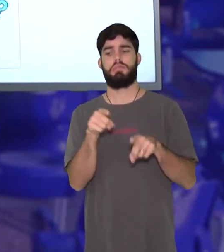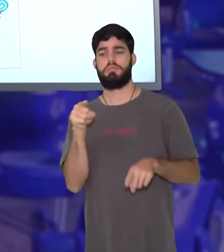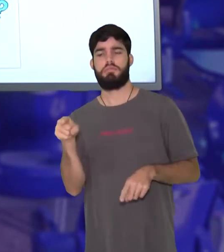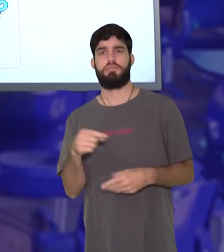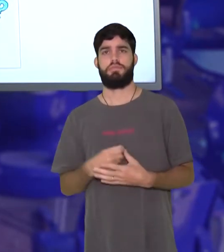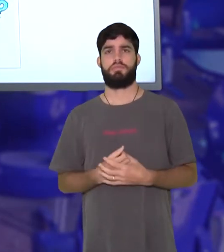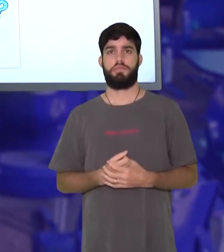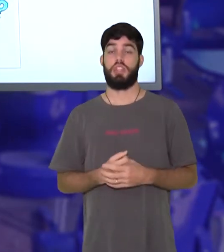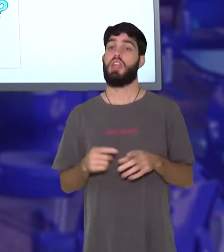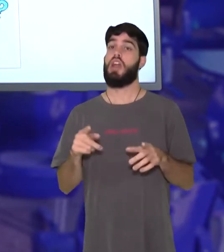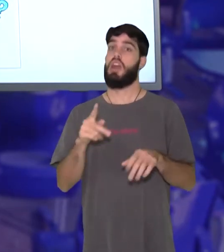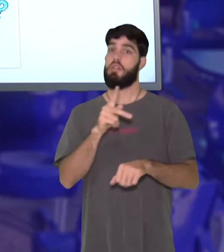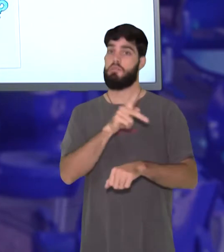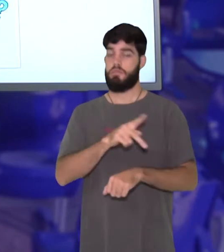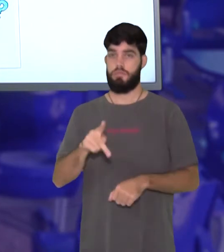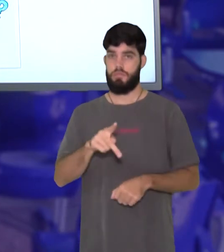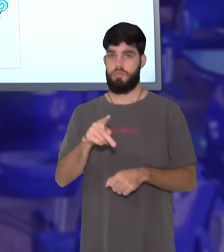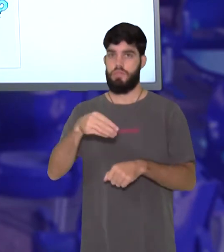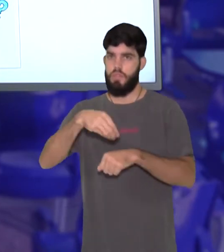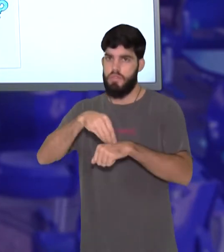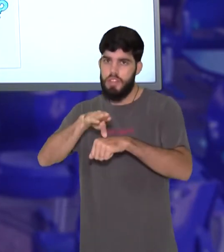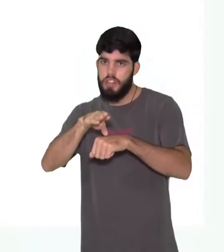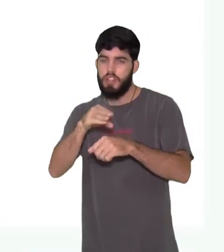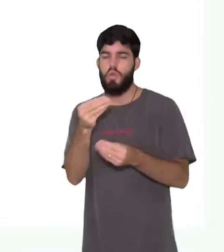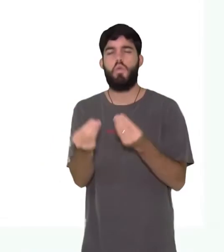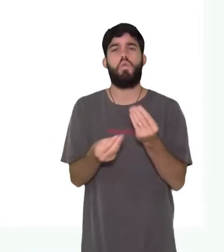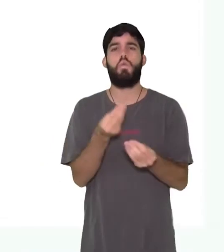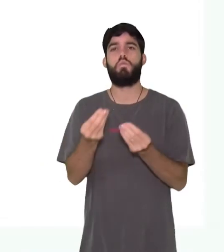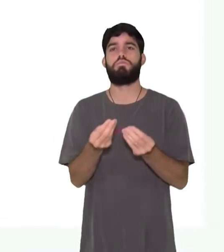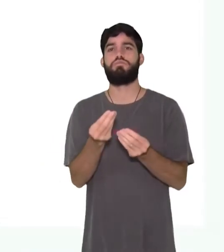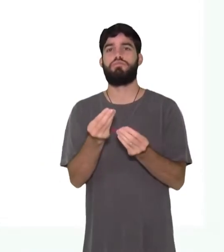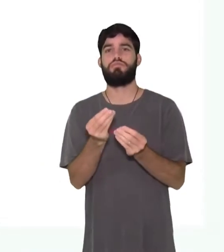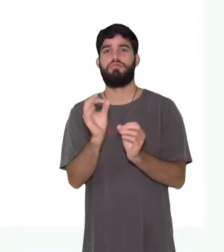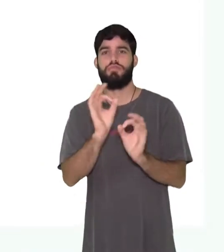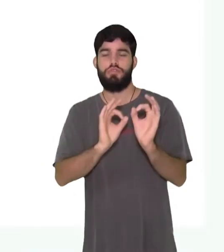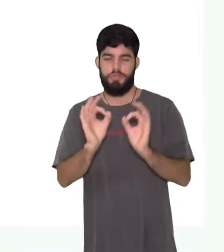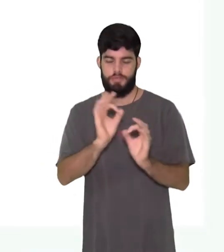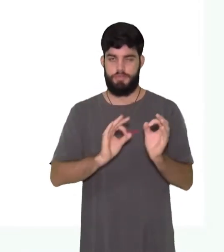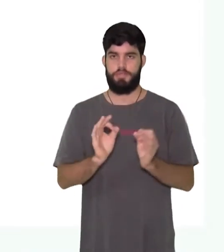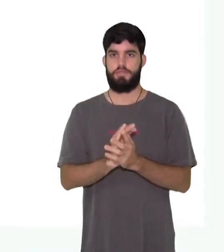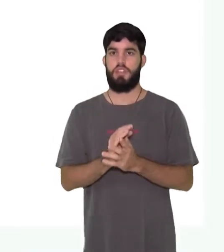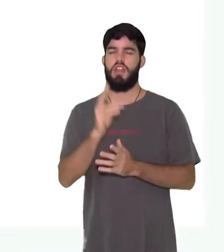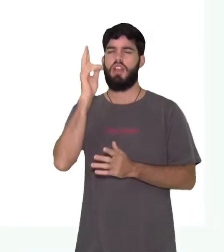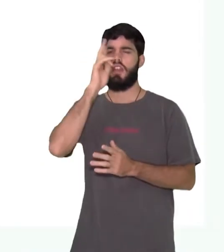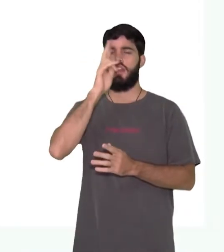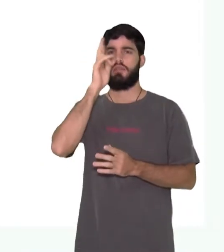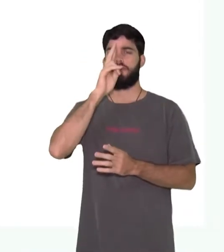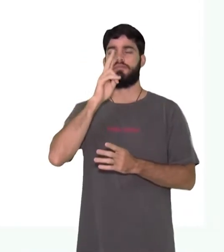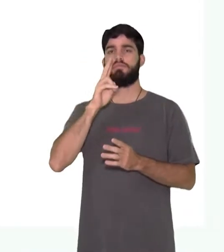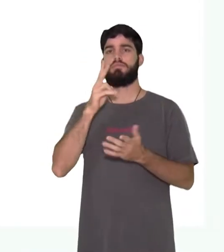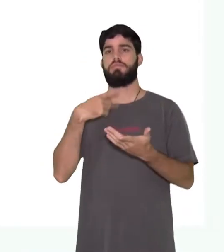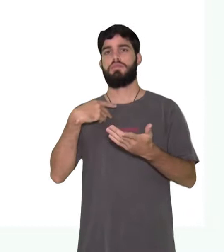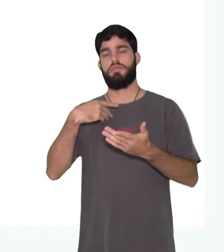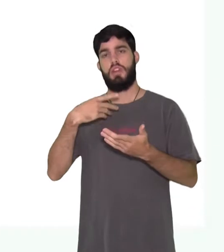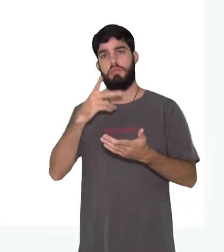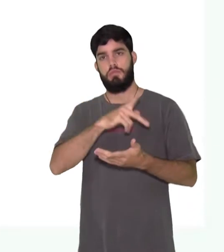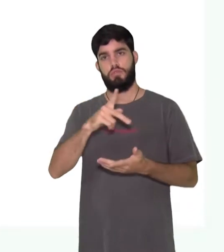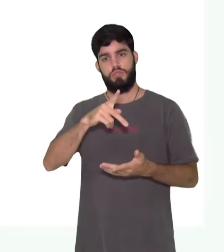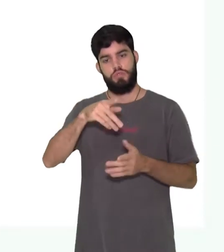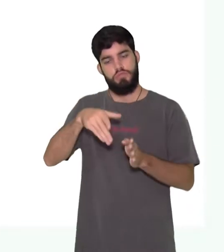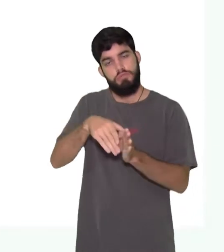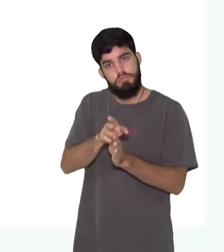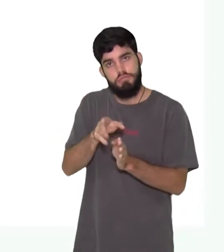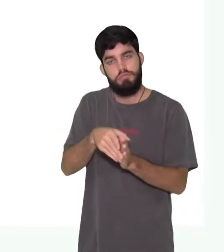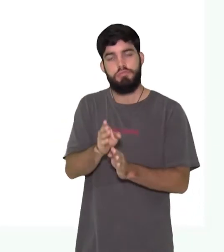uma dica de como solucionar esse problema lembro que a professora sugeriu que utilizássemos um